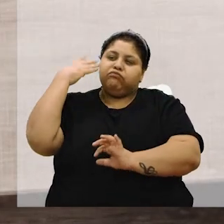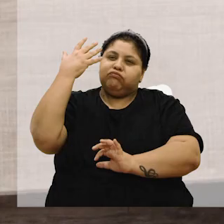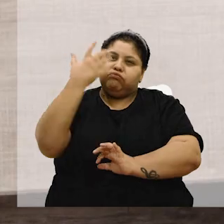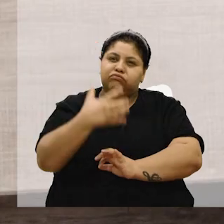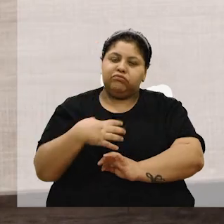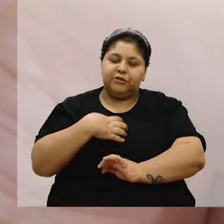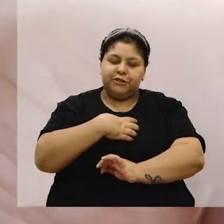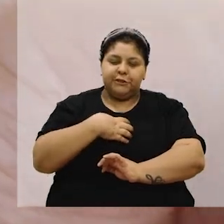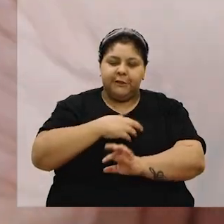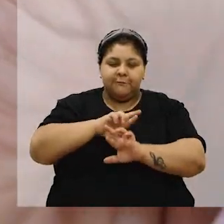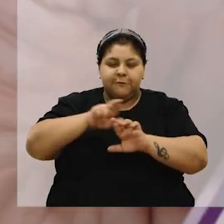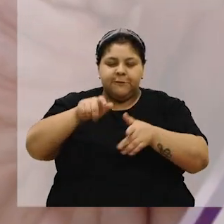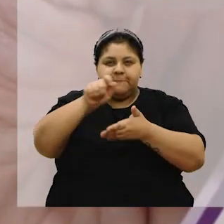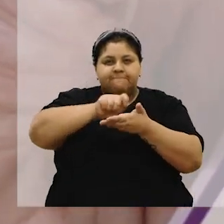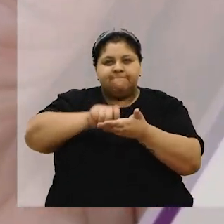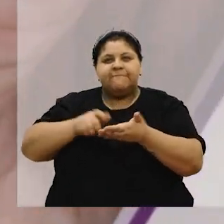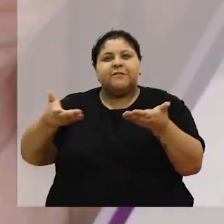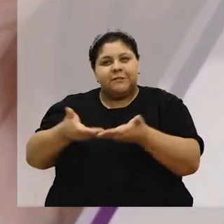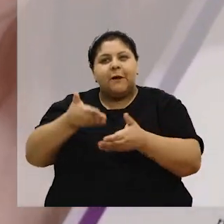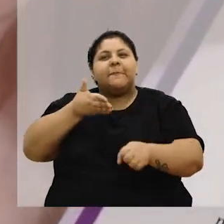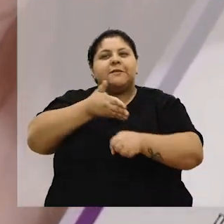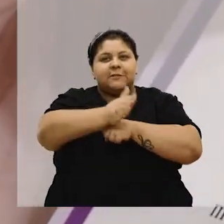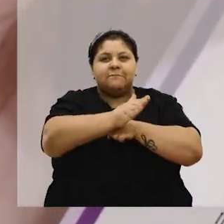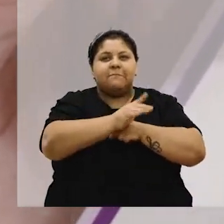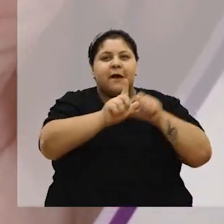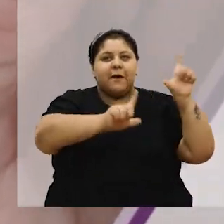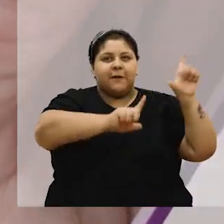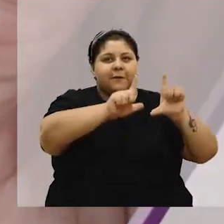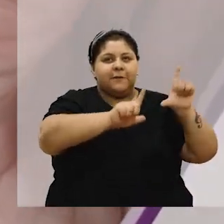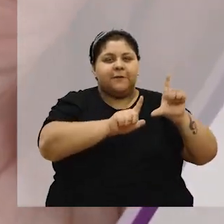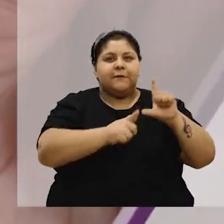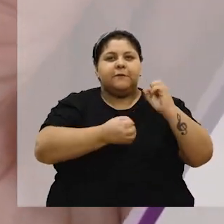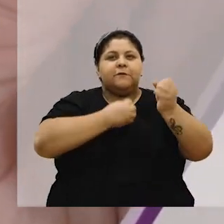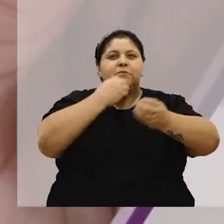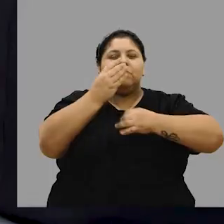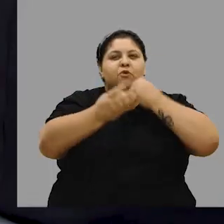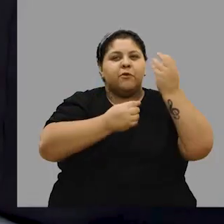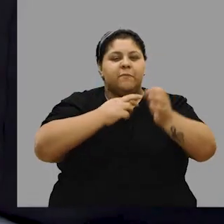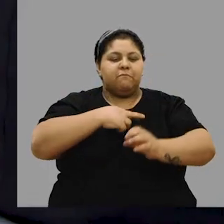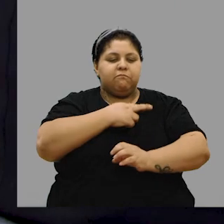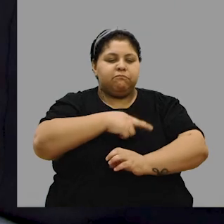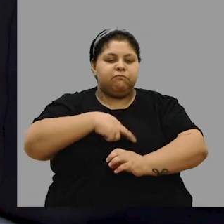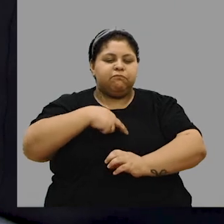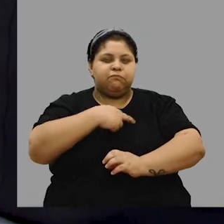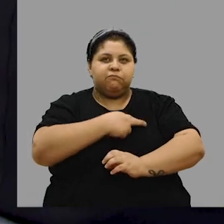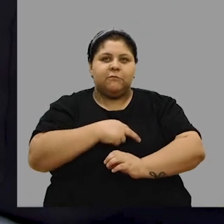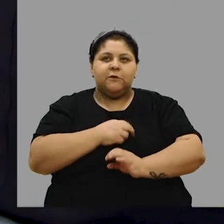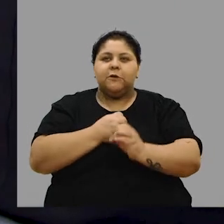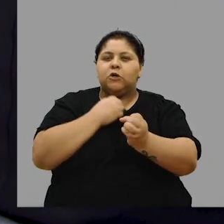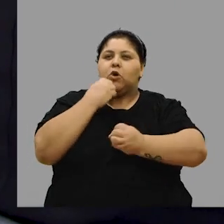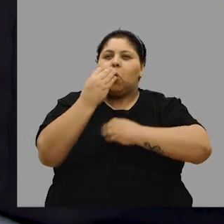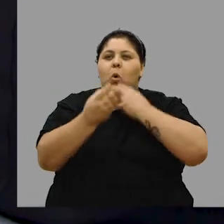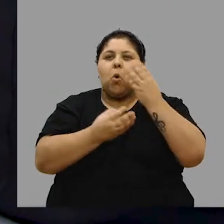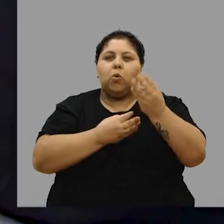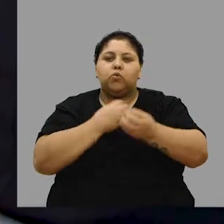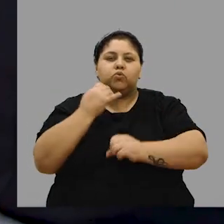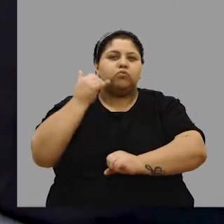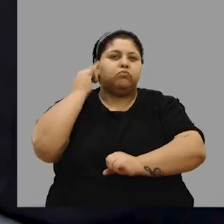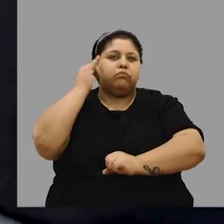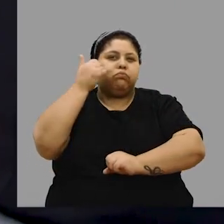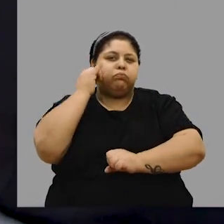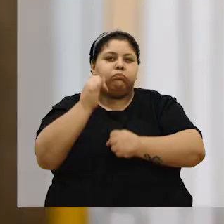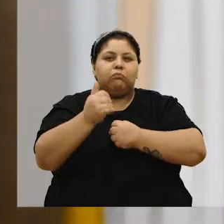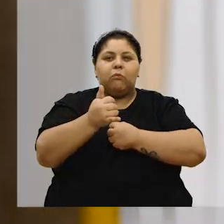vasta gama de estilos e gêneros, já estiveram no Café com Letras, desde poesia até romance, passando por contos